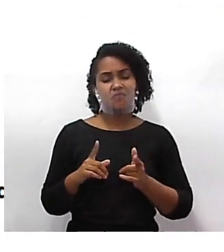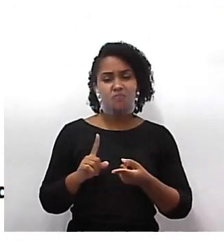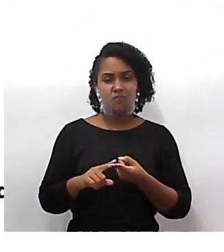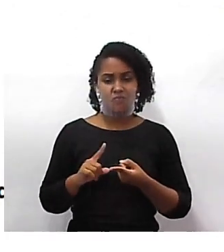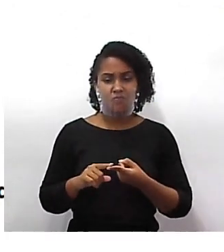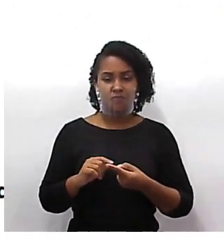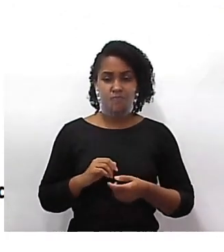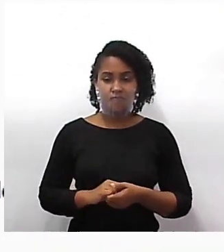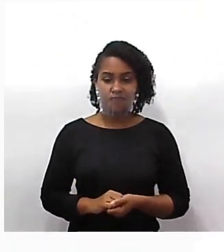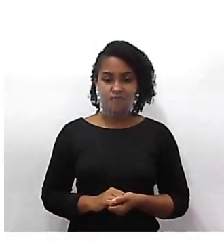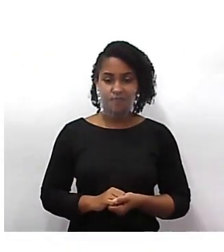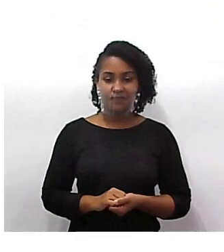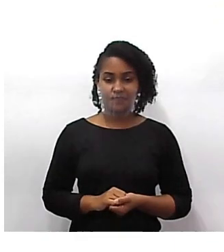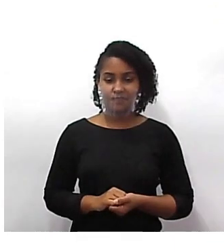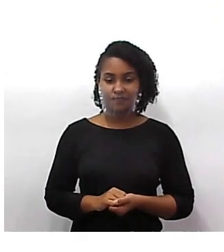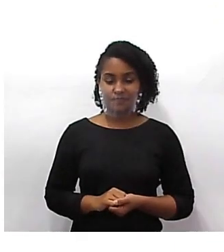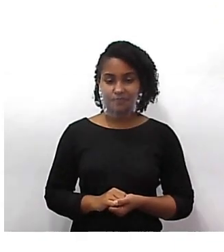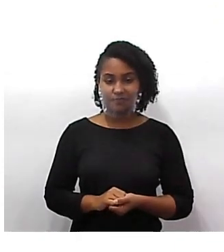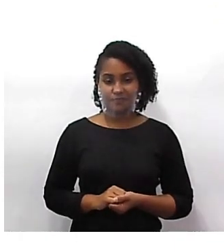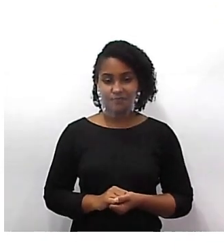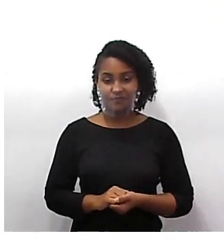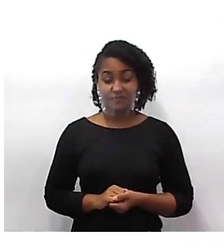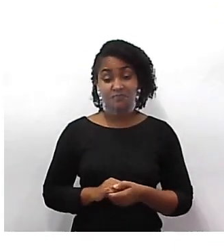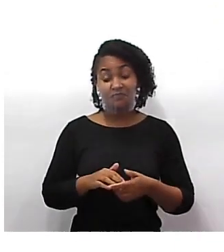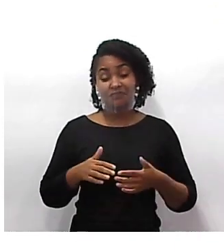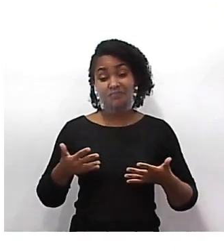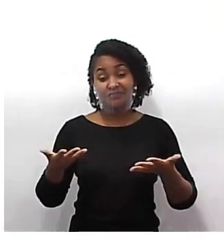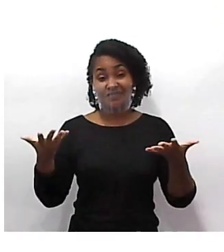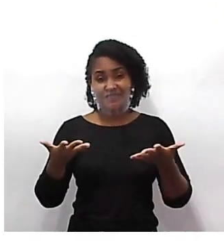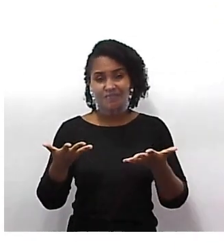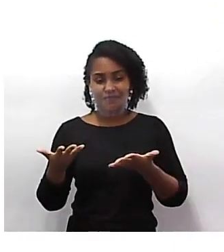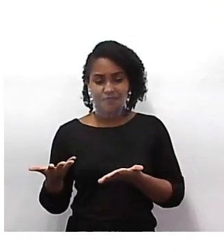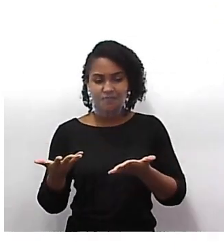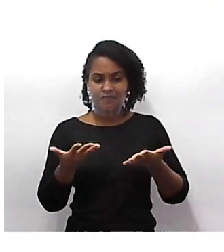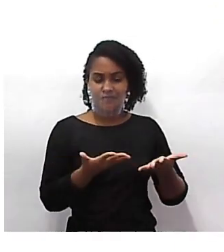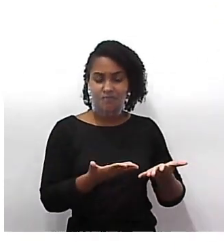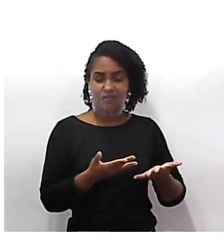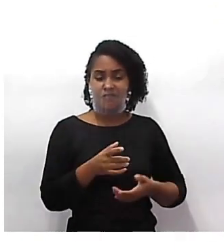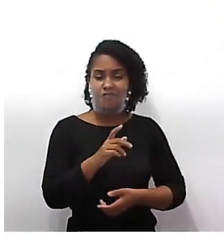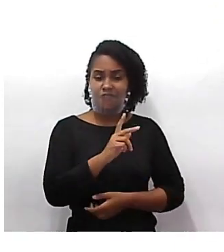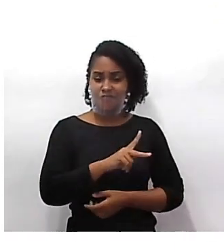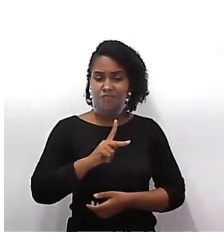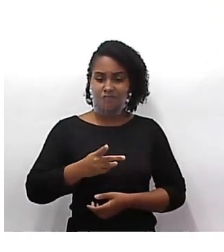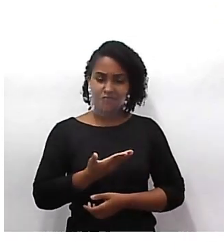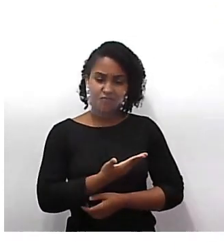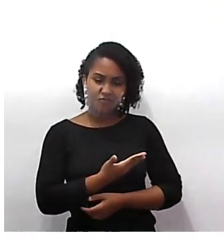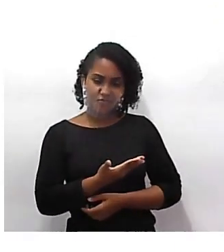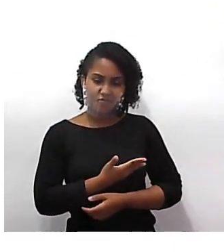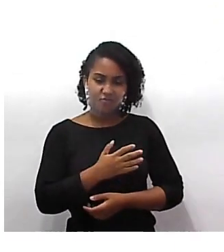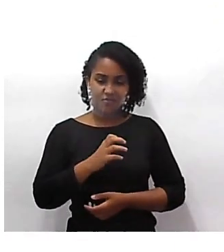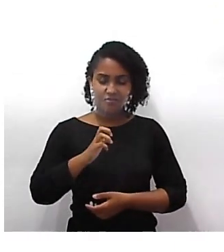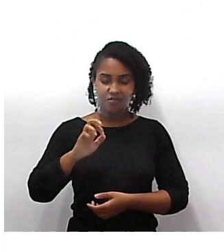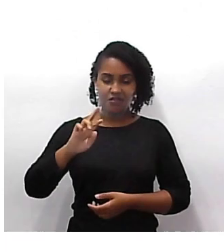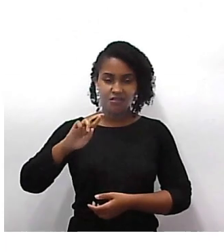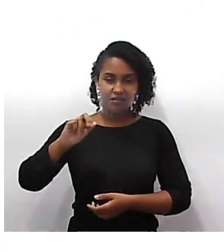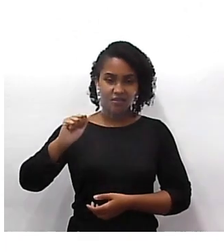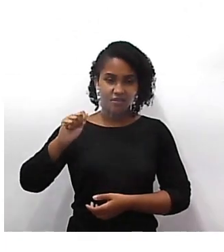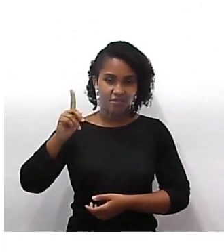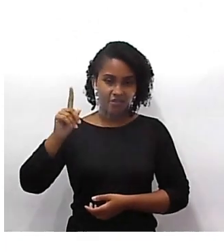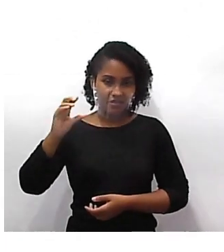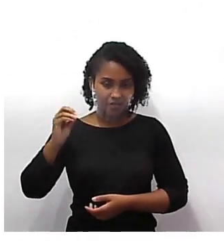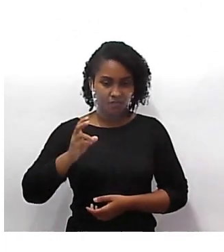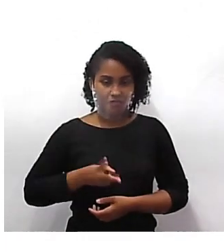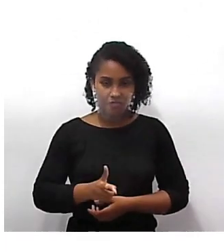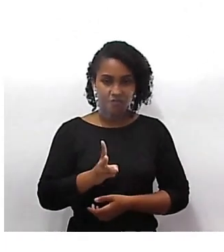proteção individual. E aí, agora, eu vou passar a palavra para meu colega e amigo Heraldo, que dará